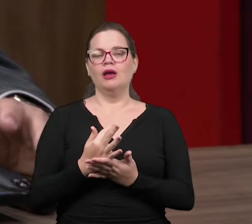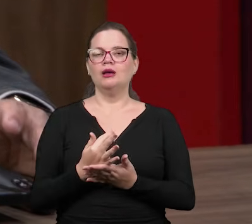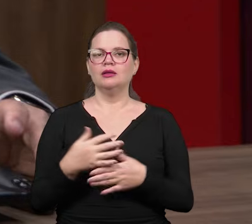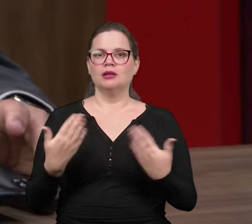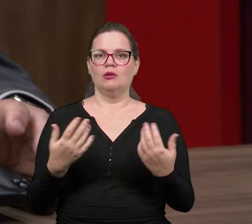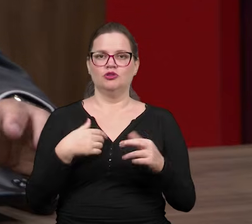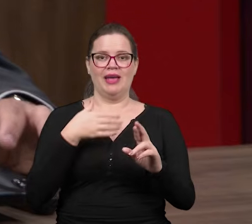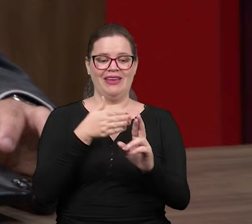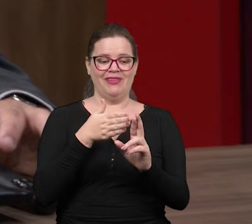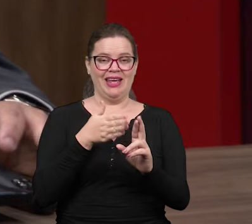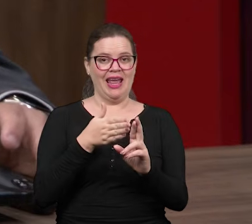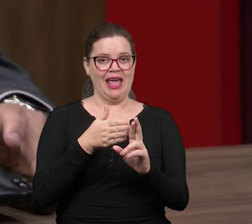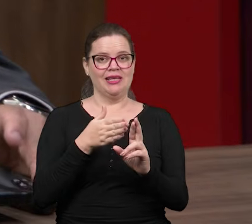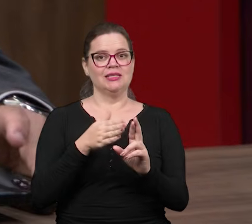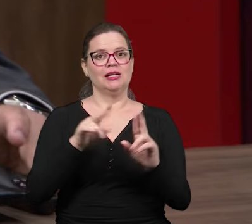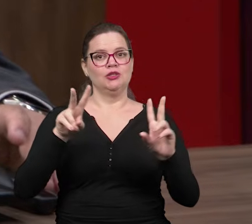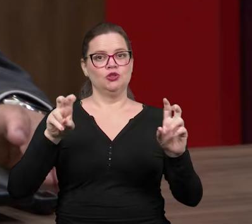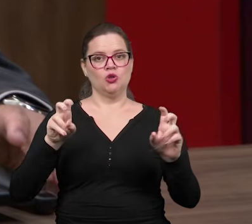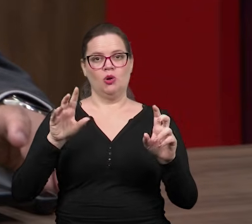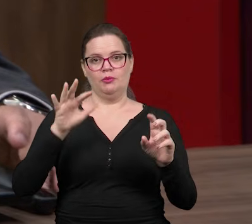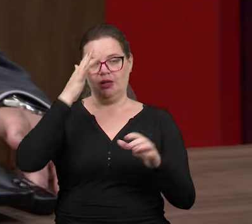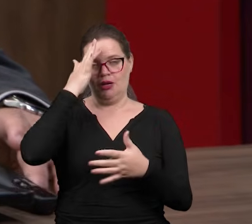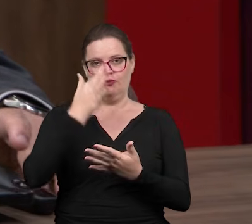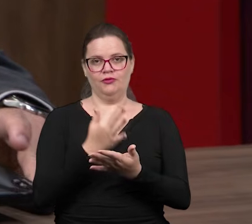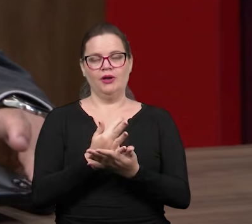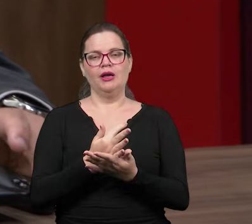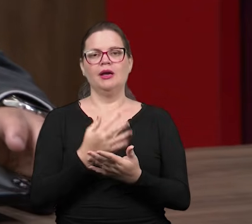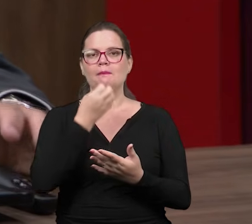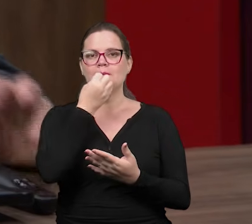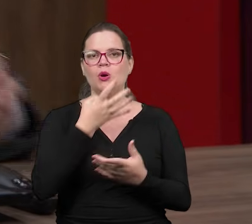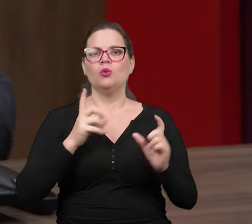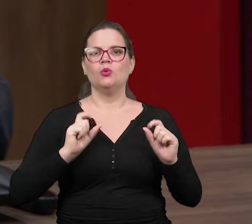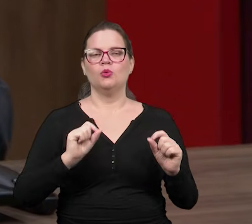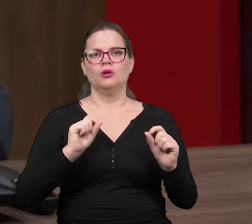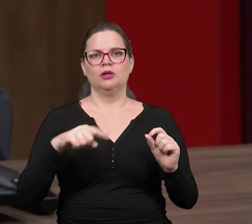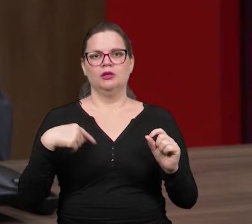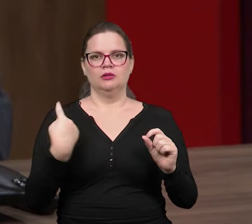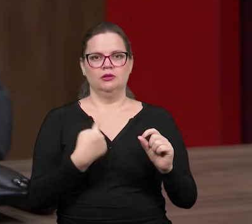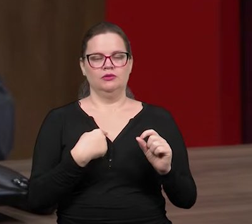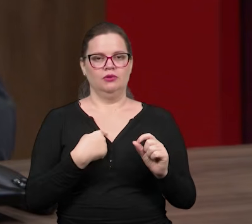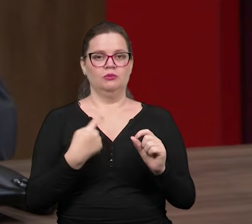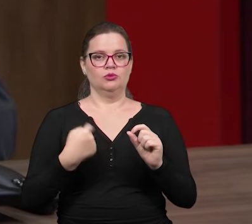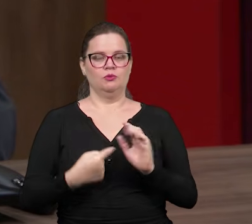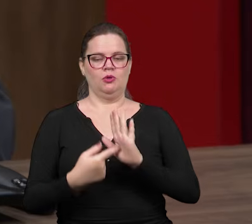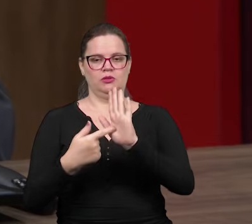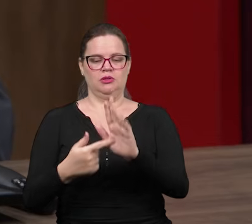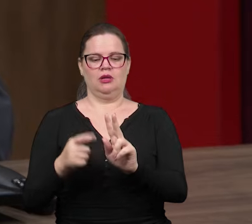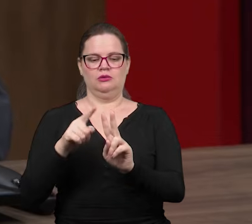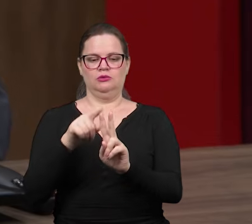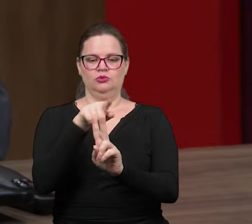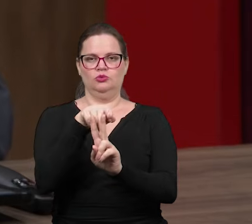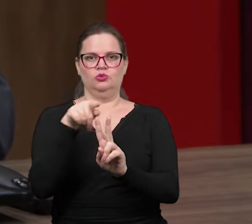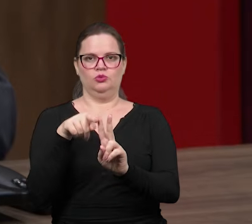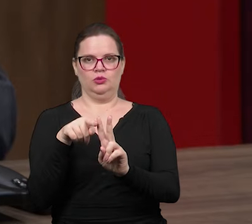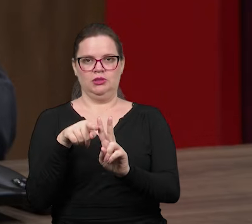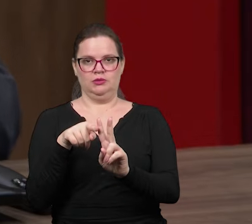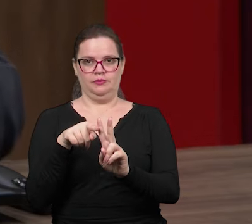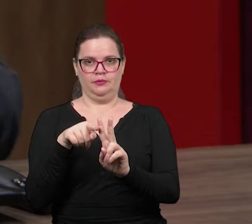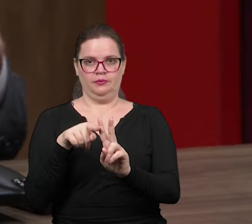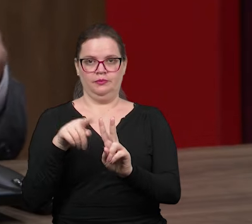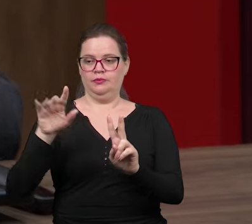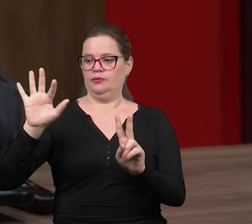falar sobre a fé, para os irmãos que estão nos assistindo, nós vamos denominar a fé verdadeira,